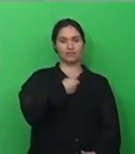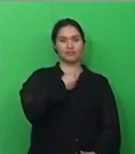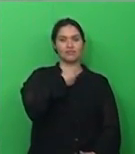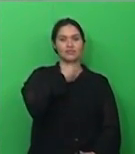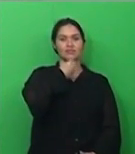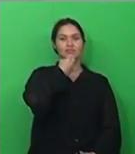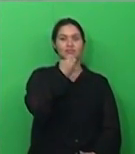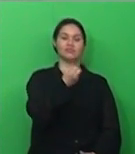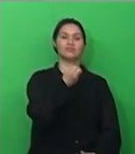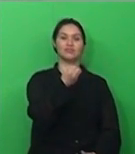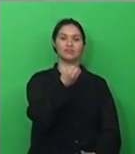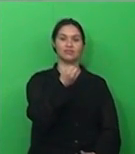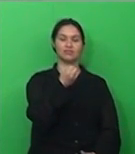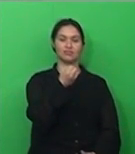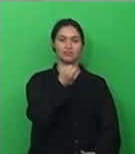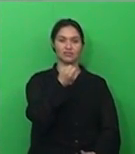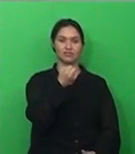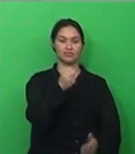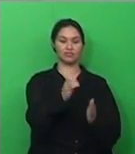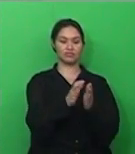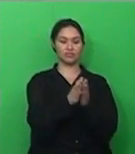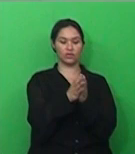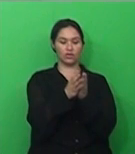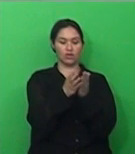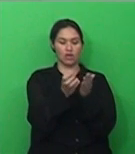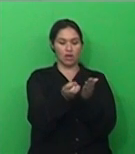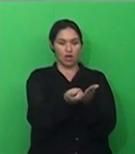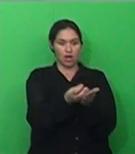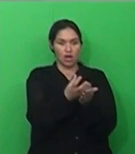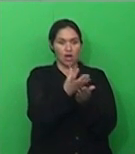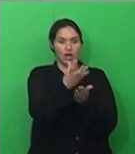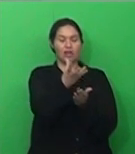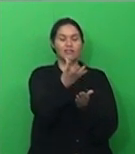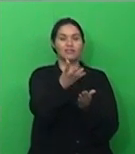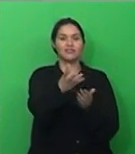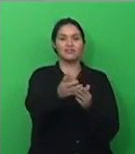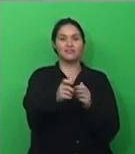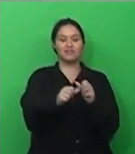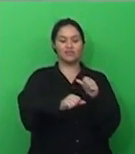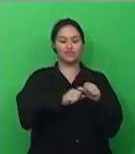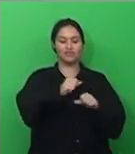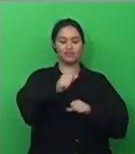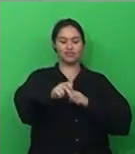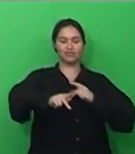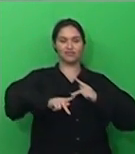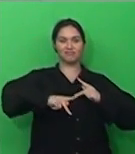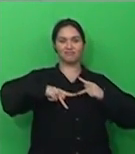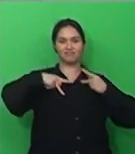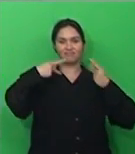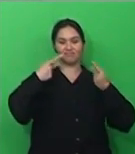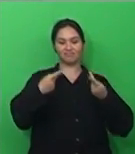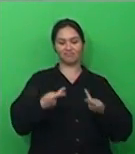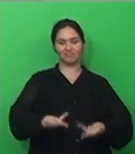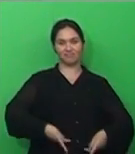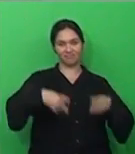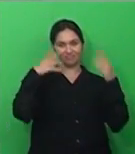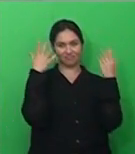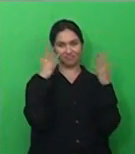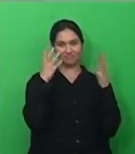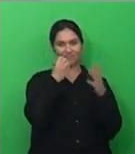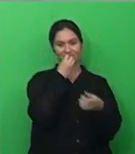livro e se faz humana. Parabéns, Cirquinho do Revirado, pelos 20 anos de lutas e conquistas. Obrigado, boa noite a